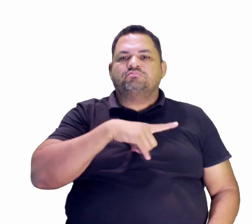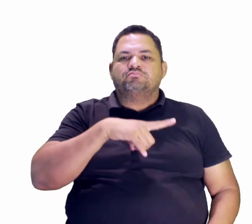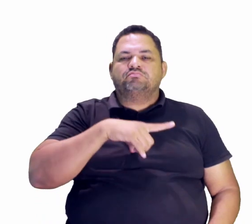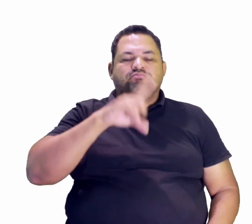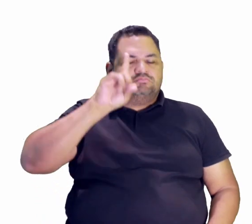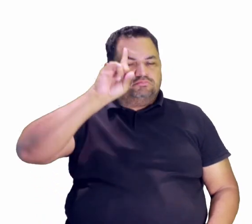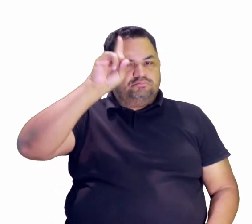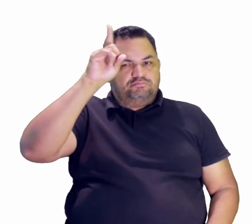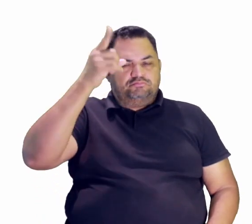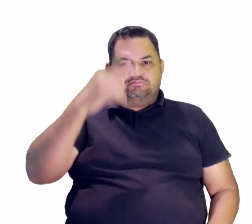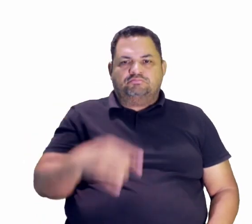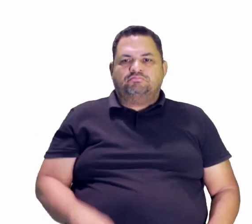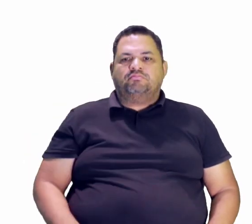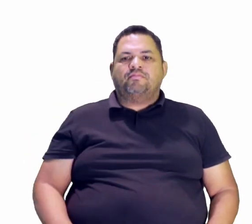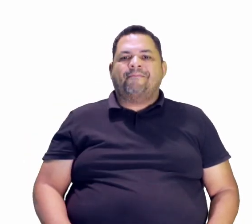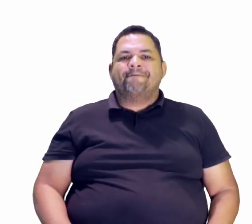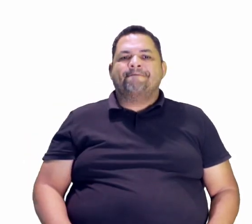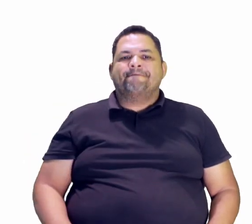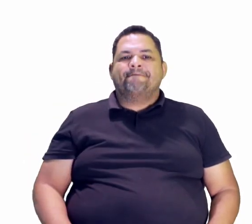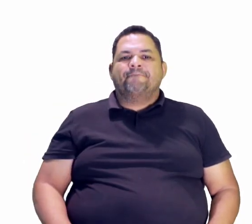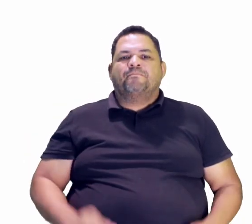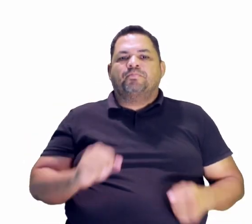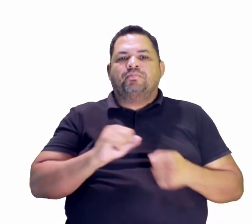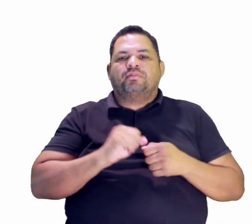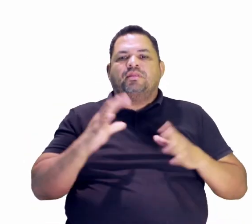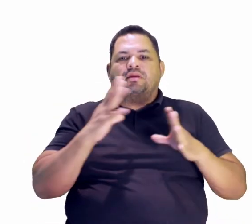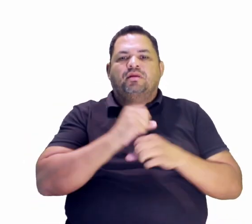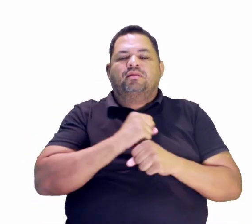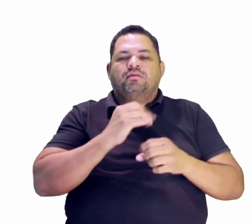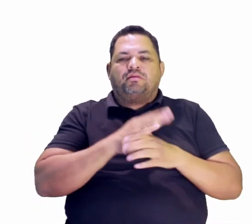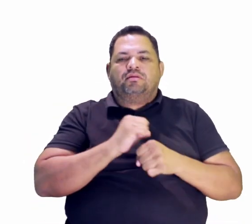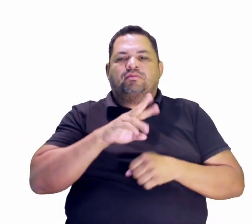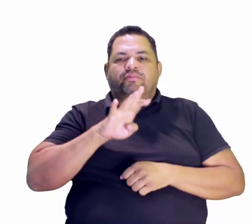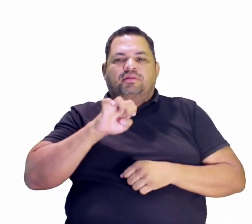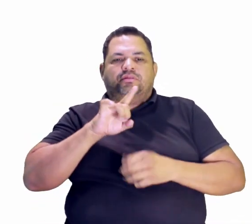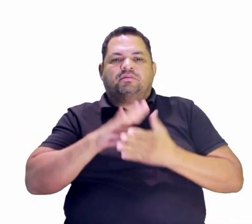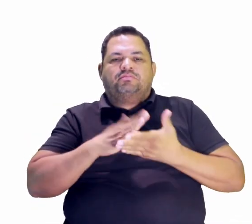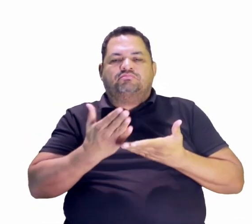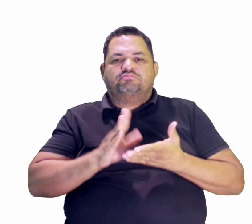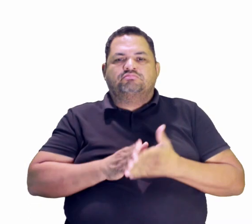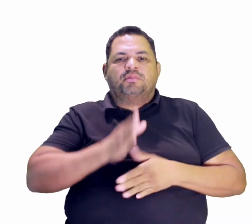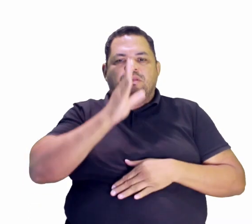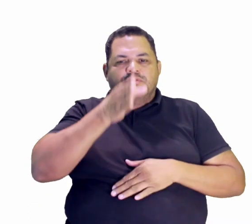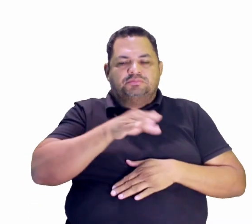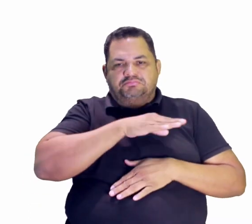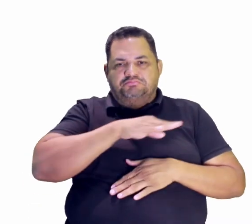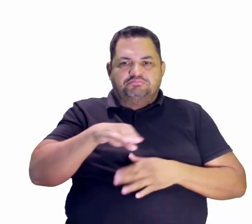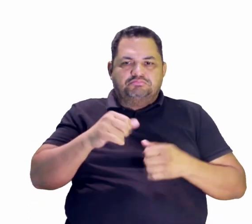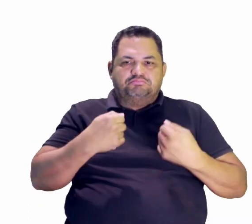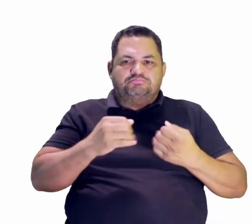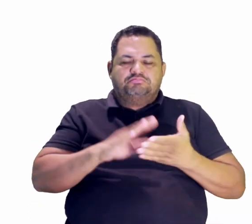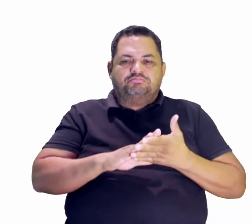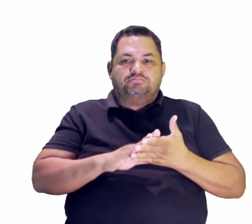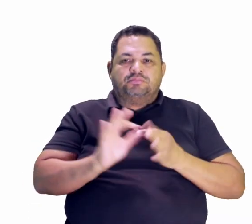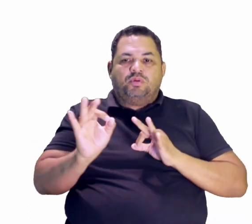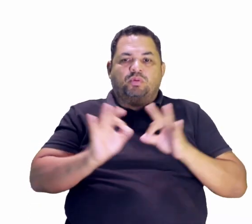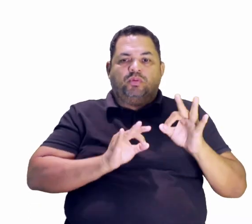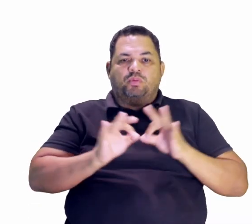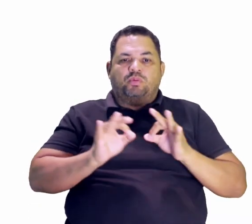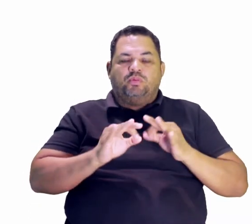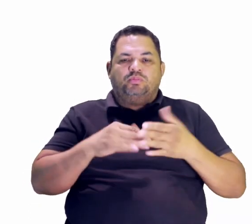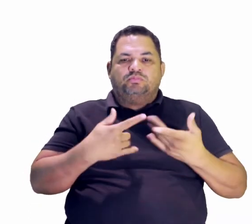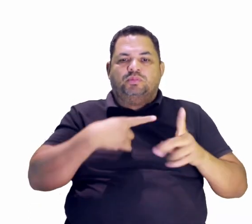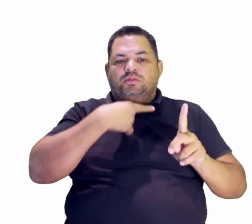ideia sobre isso, olha bem. Para realizar operações com vetores na mesma direção, nós vamos estabelecer um sentido